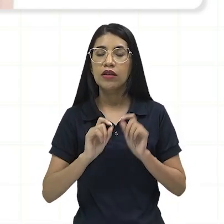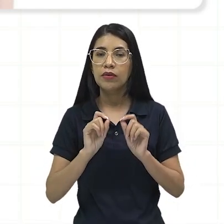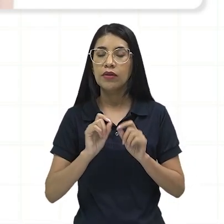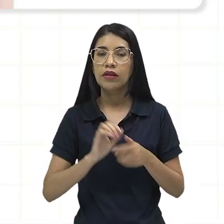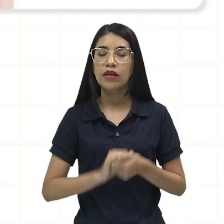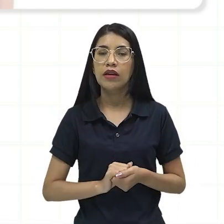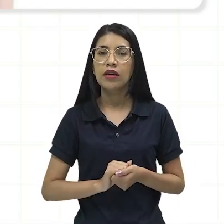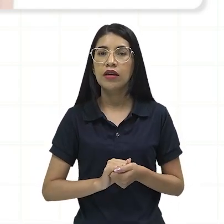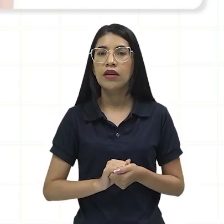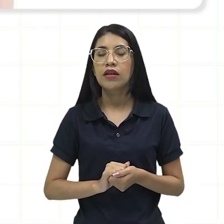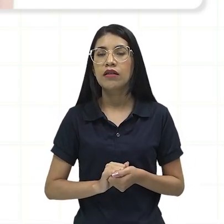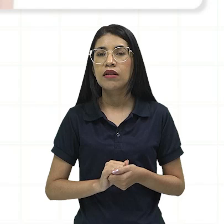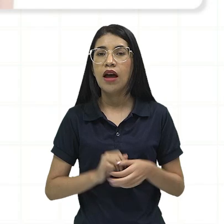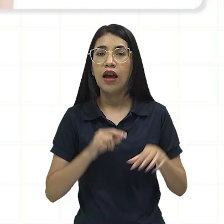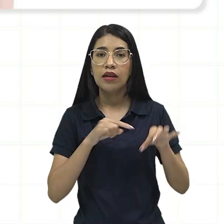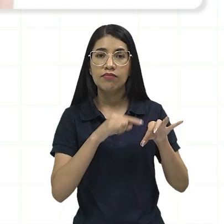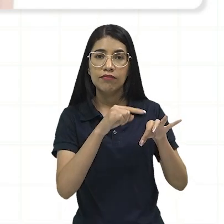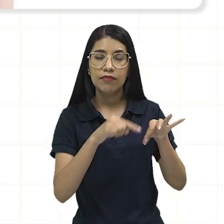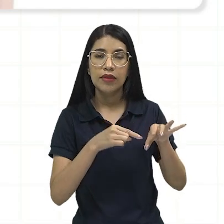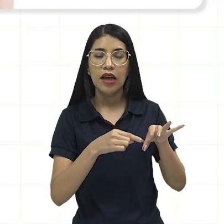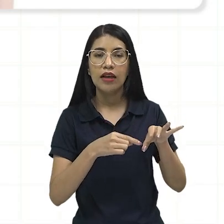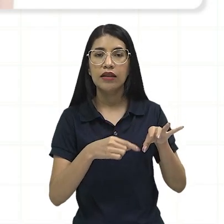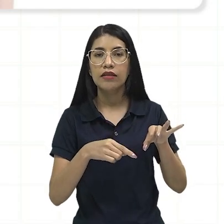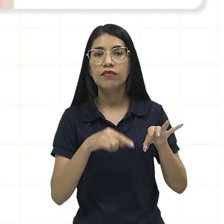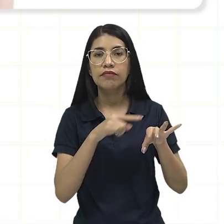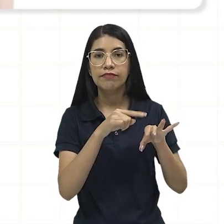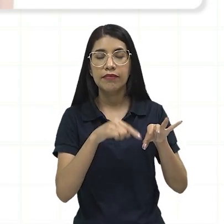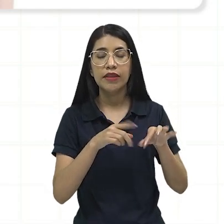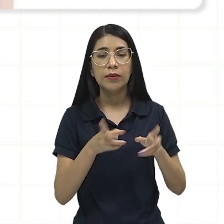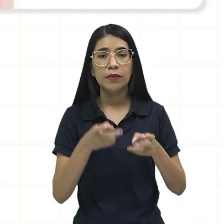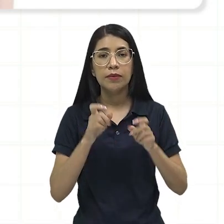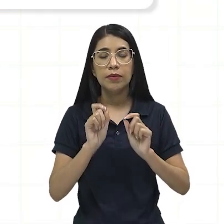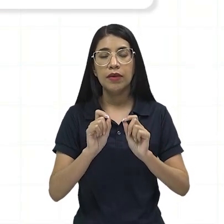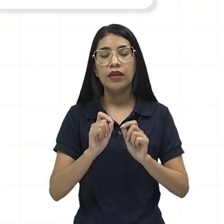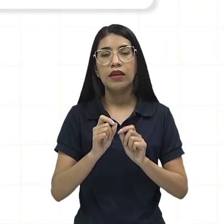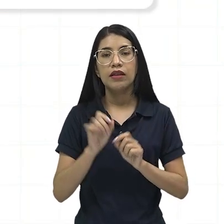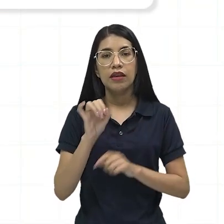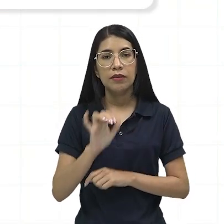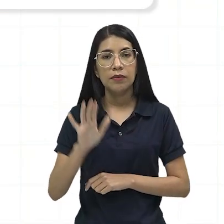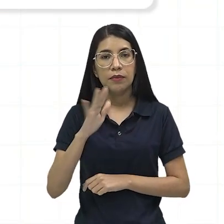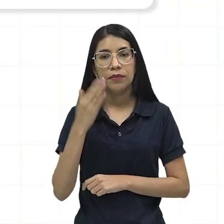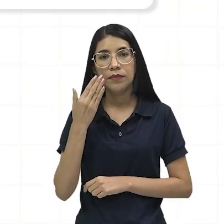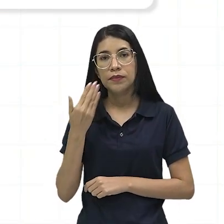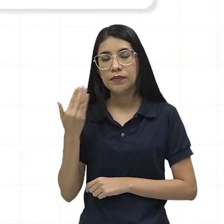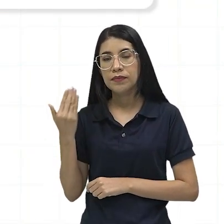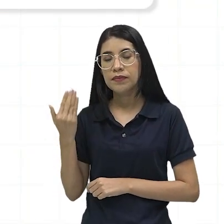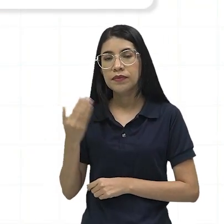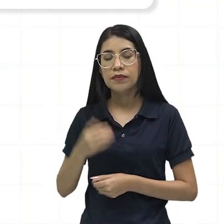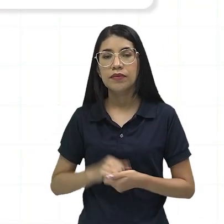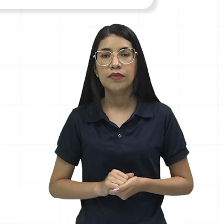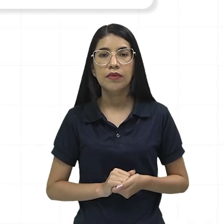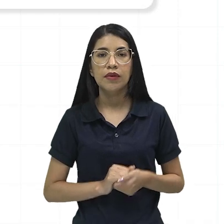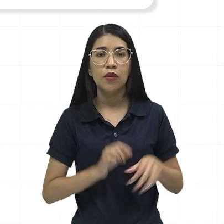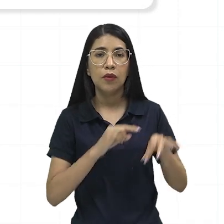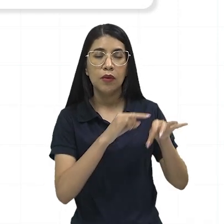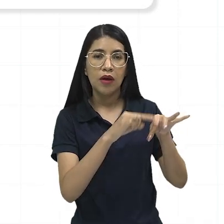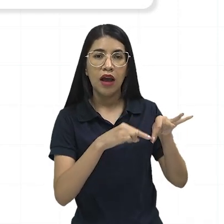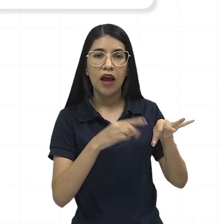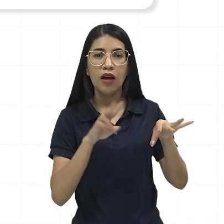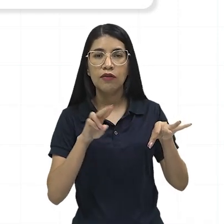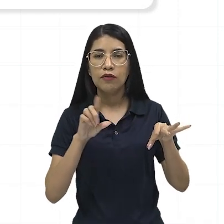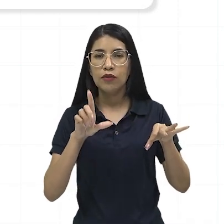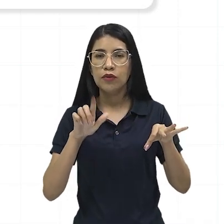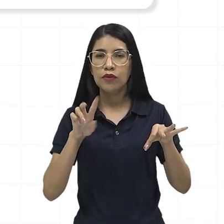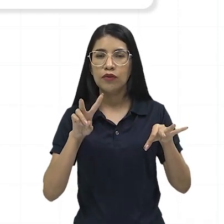aí a genitália dessa mulher, tá? Então você vai observar aí na próxima imagem, né? A vulva ou pudendo